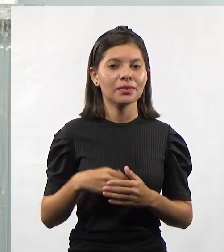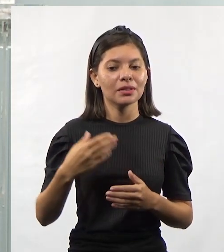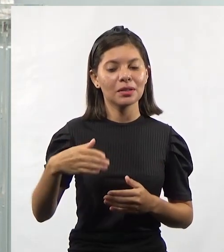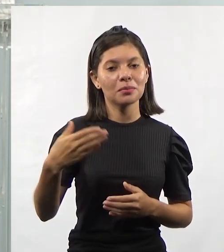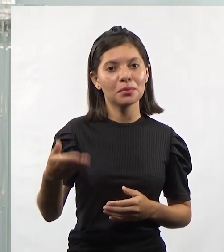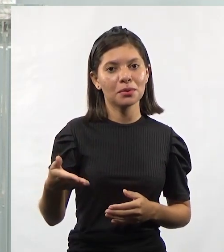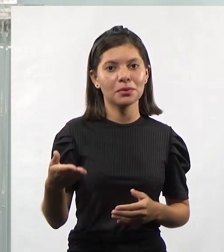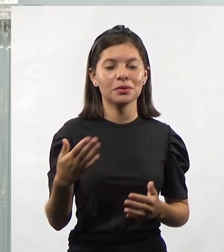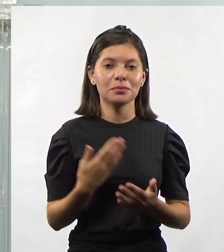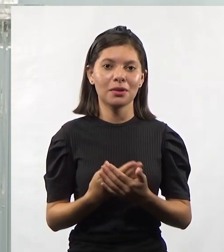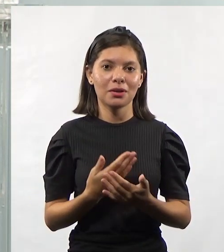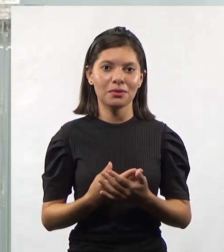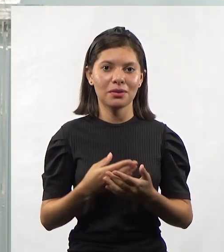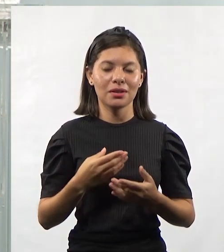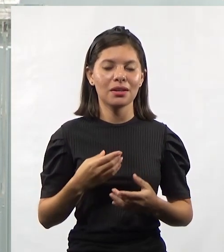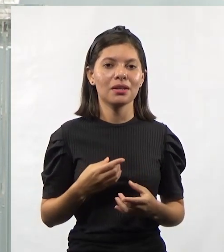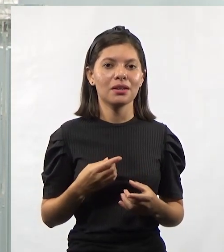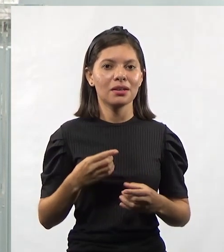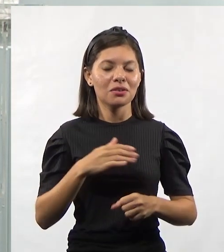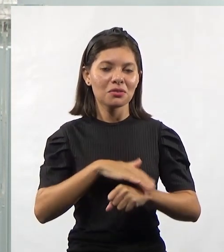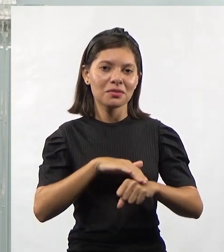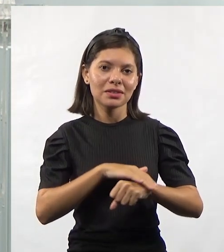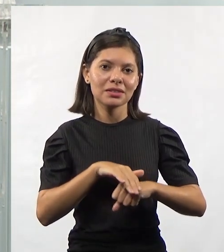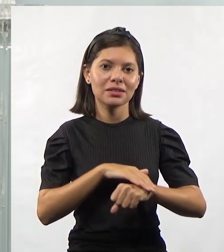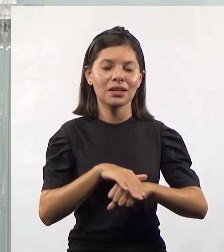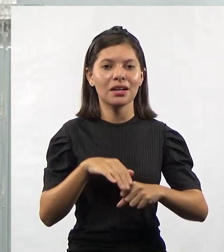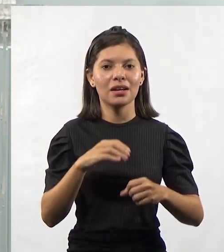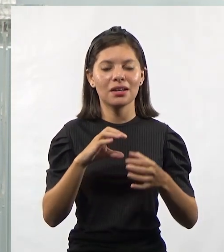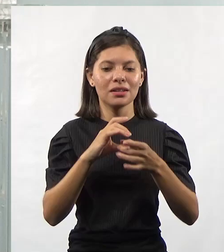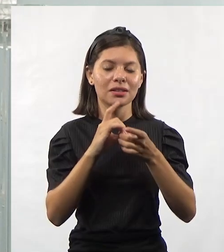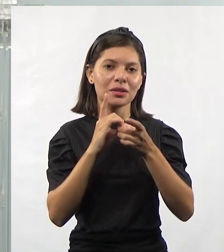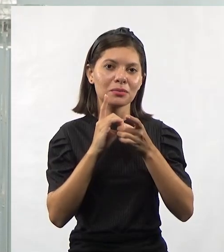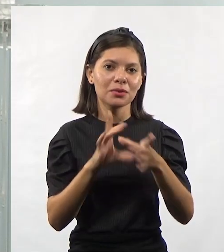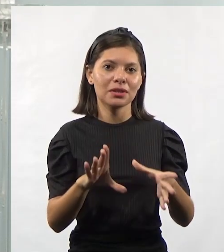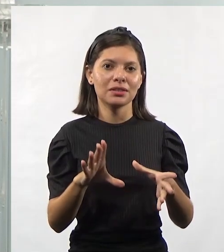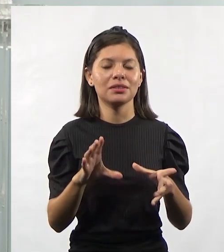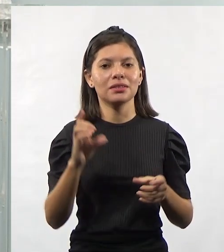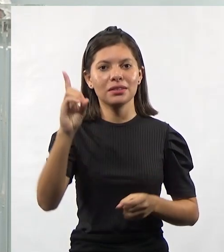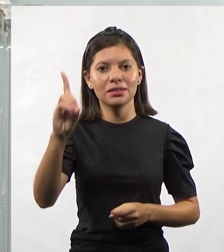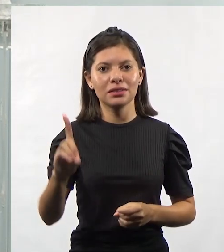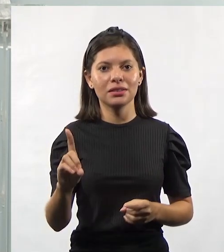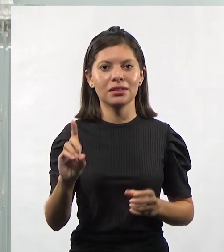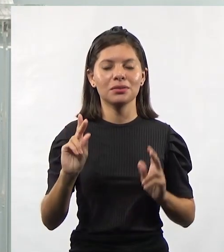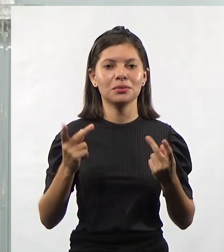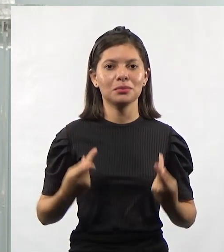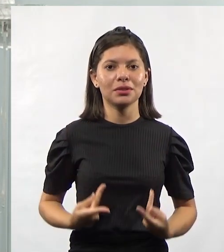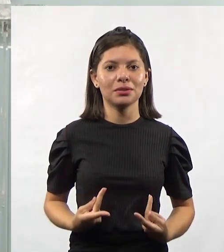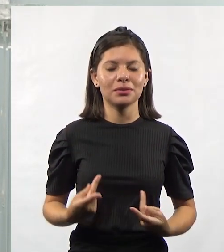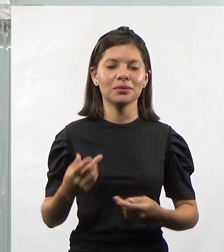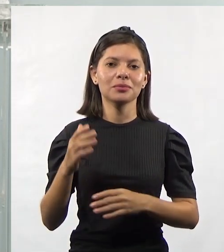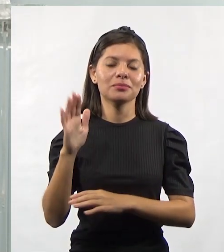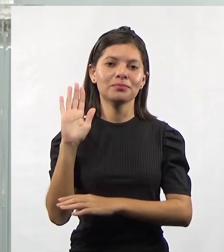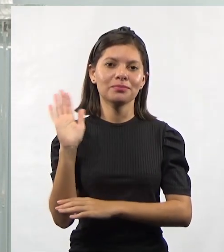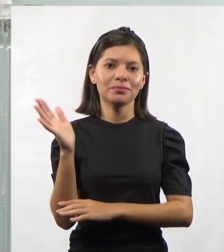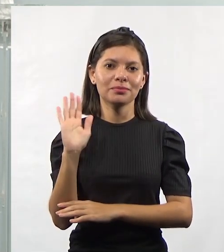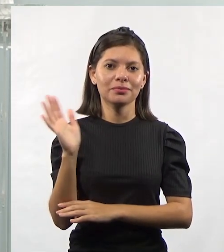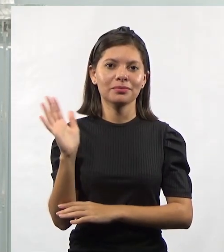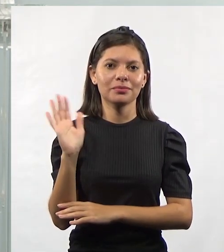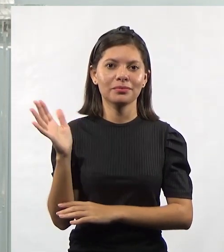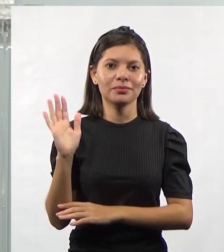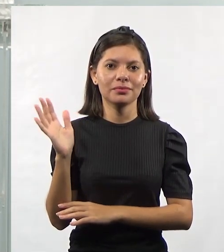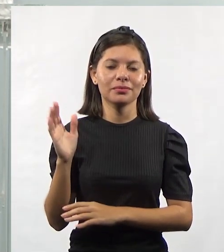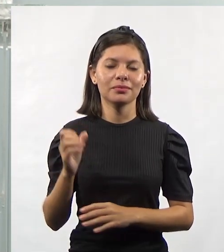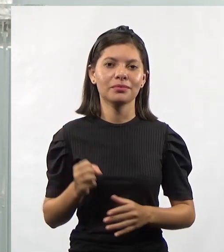aproveitado aqui esse nosso conteúdo de hoje. E na próxima aula a gente vai discutir mais sobre democracia, direitos humanos